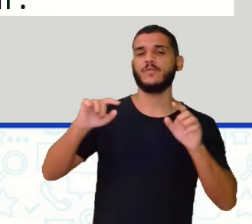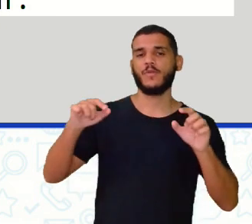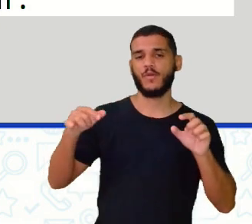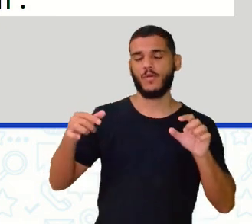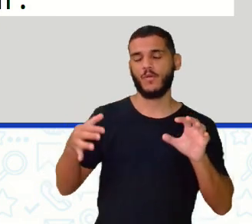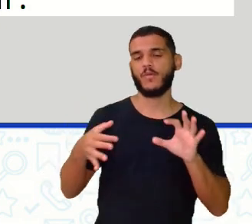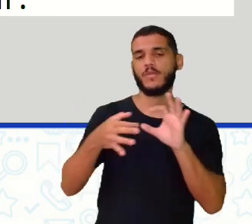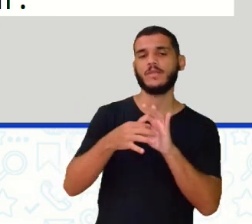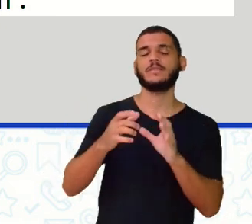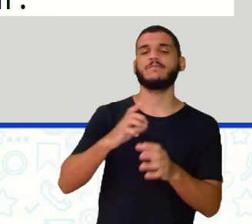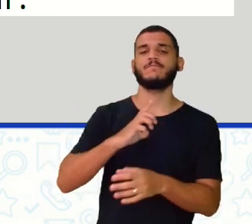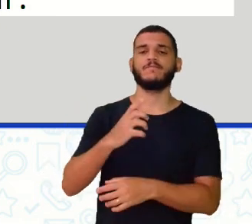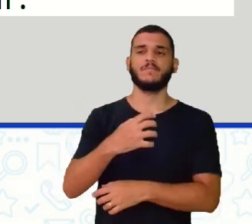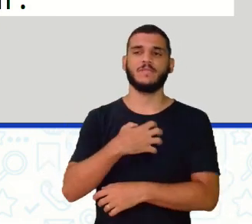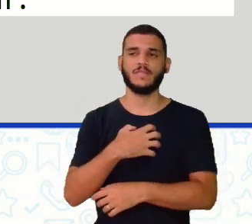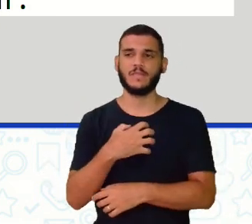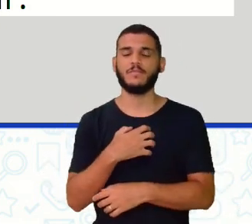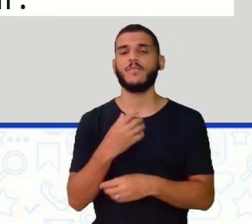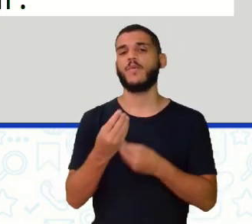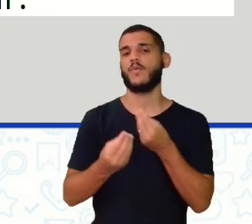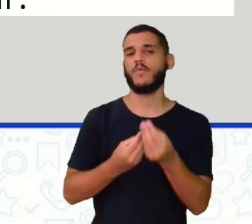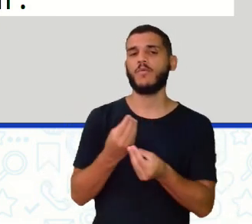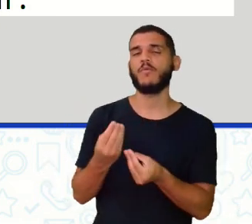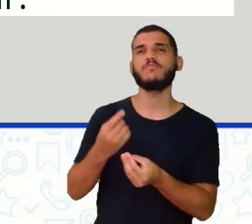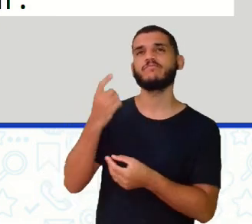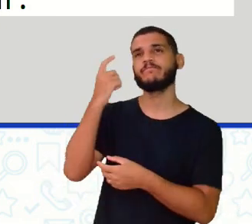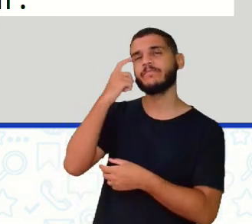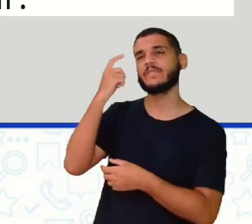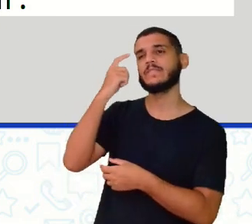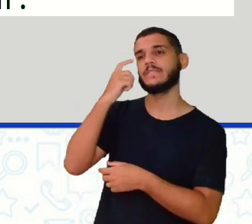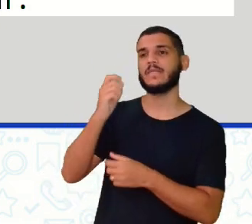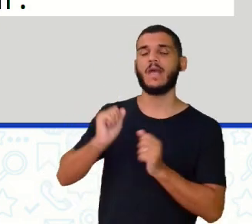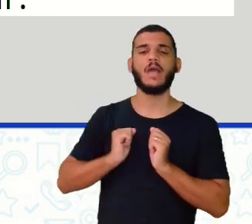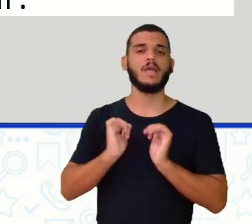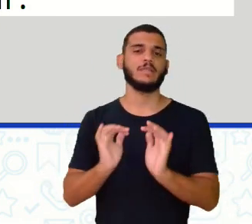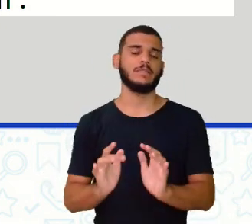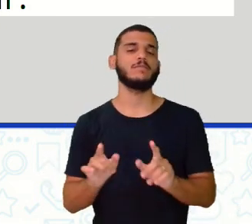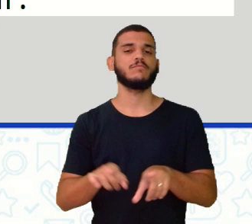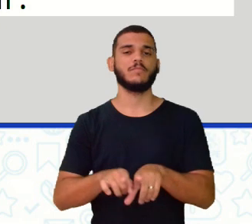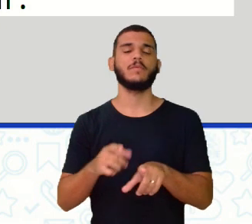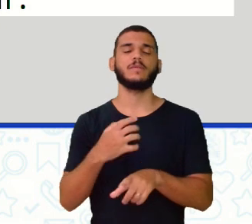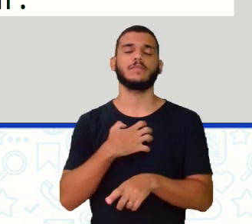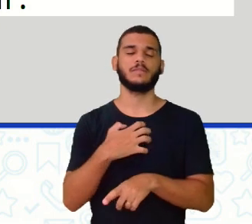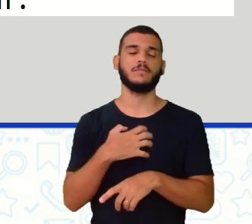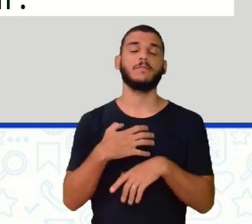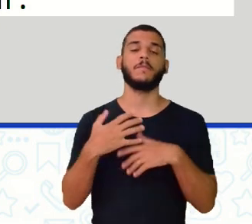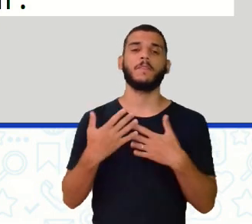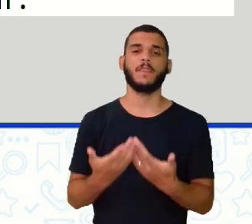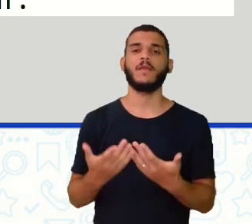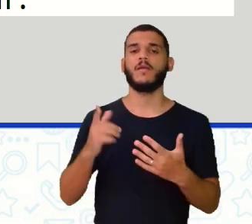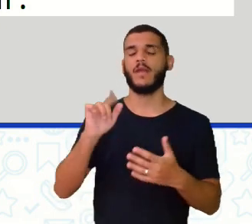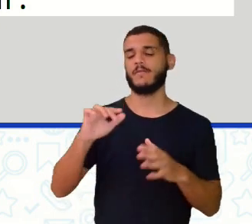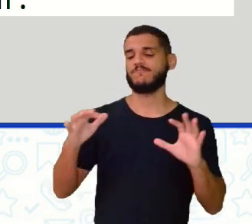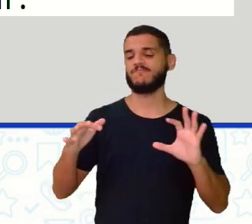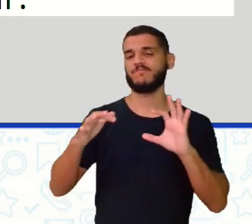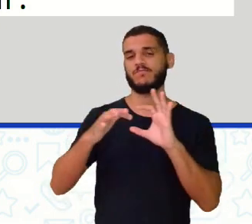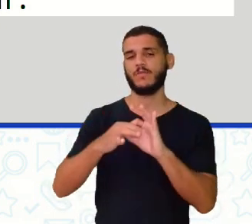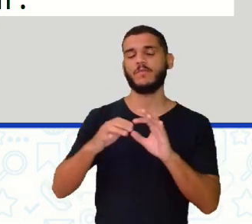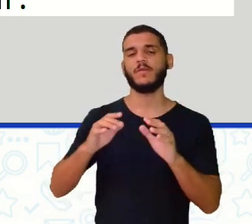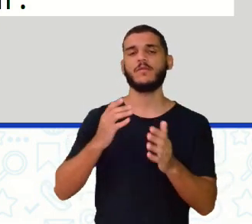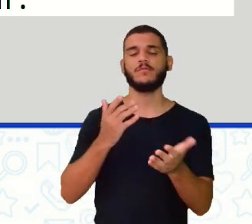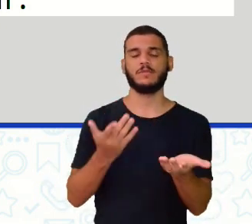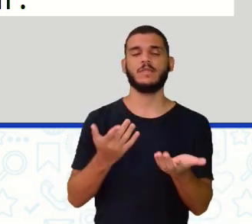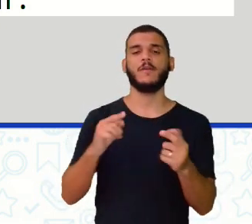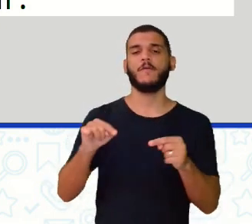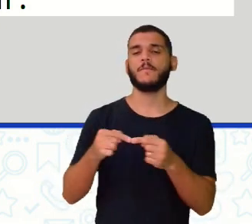de sentimentos, de modo de pensar, agir ou sentir. E aí comunhão tem muito a